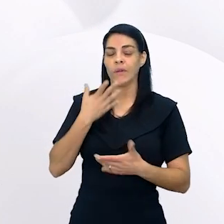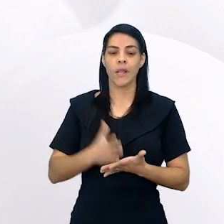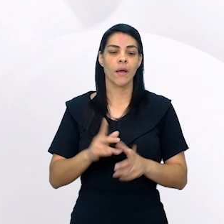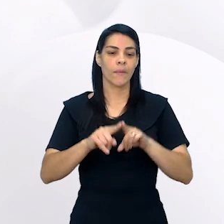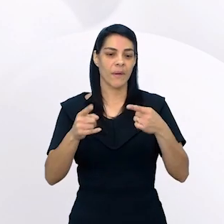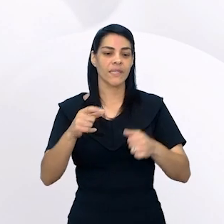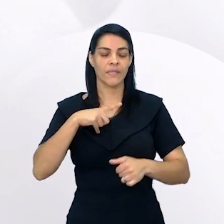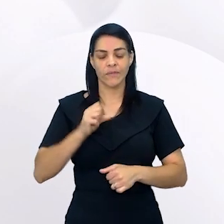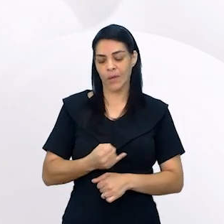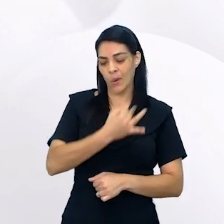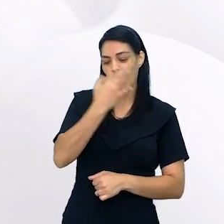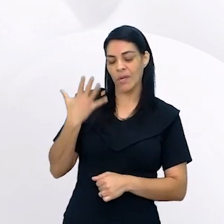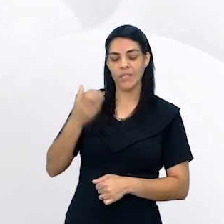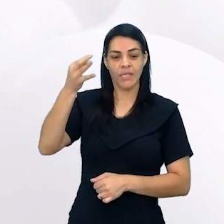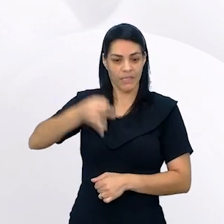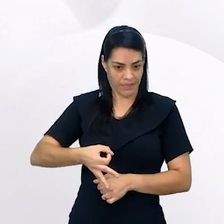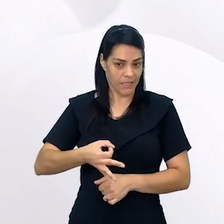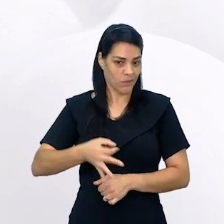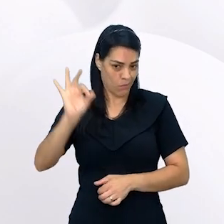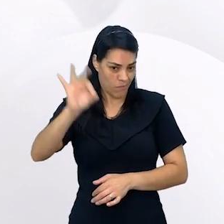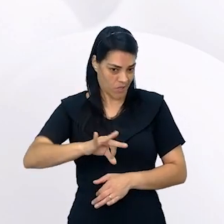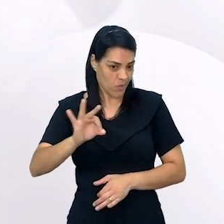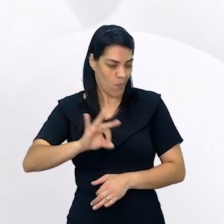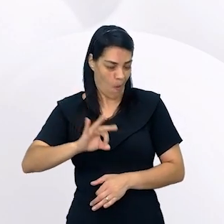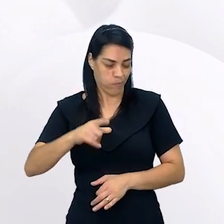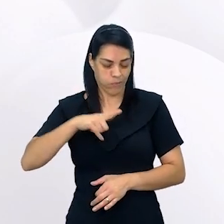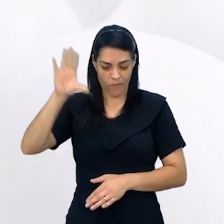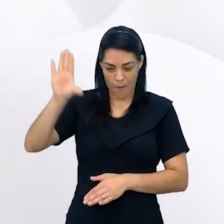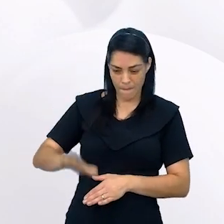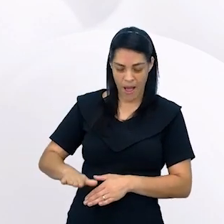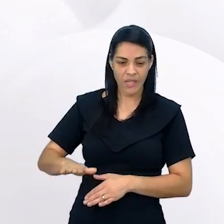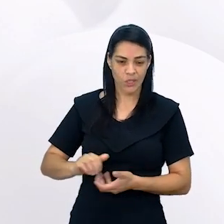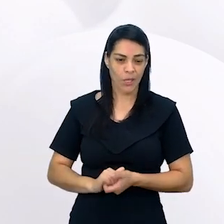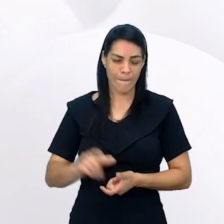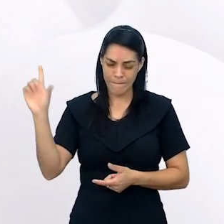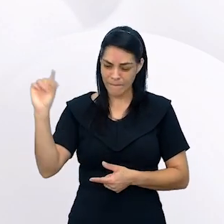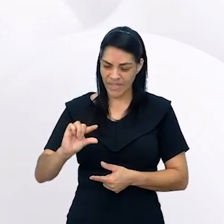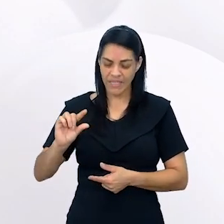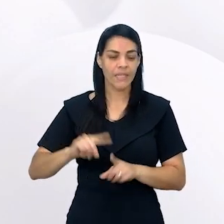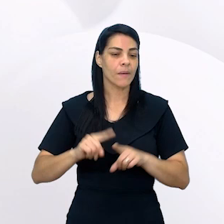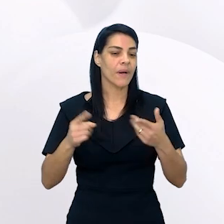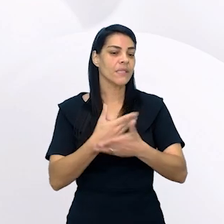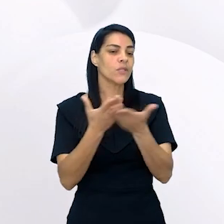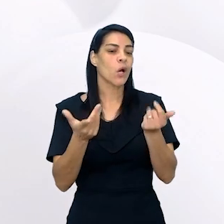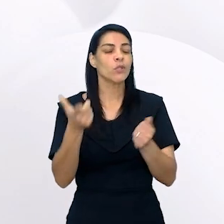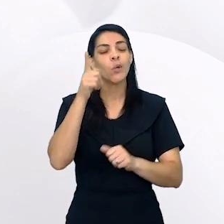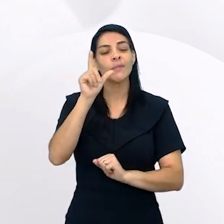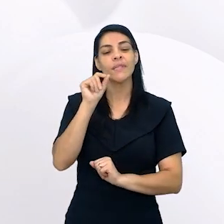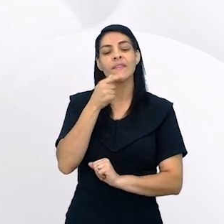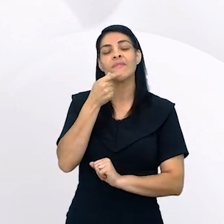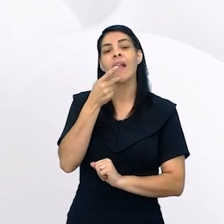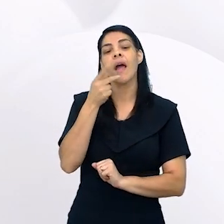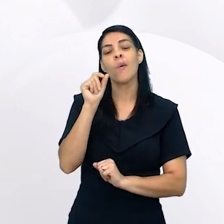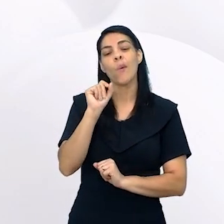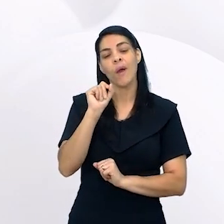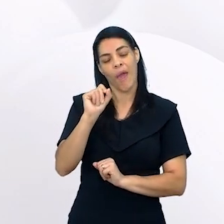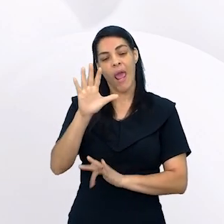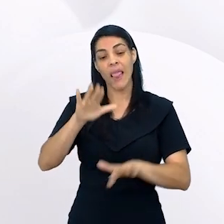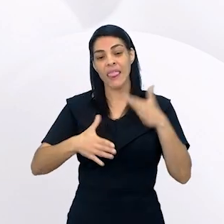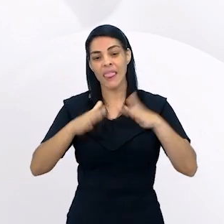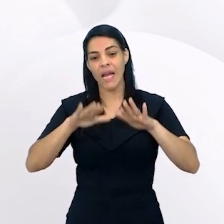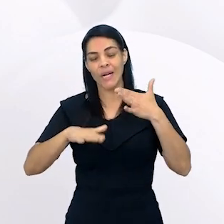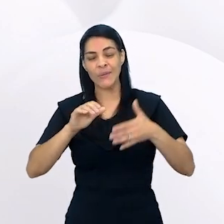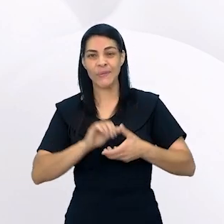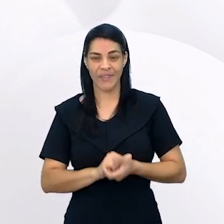teve uma baixa quantidade de acertos teve uma baixa quantidade de acertos a gente pode dizer que talvez